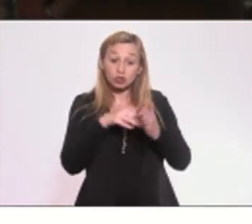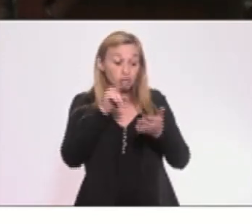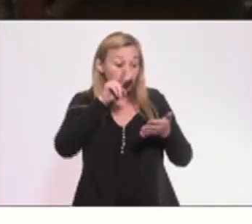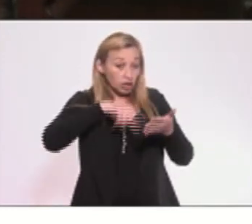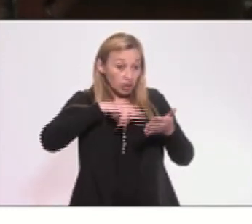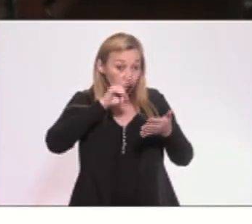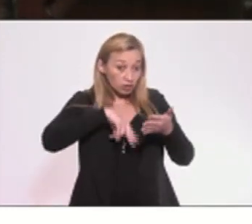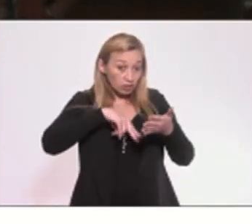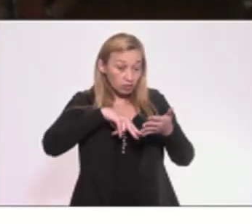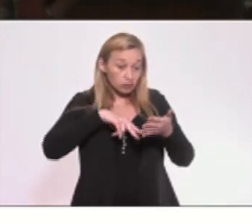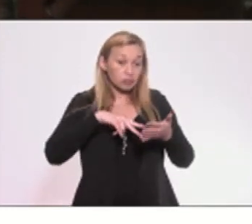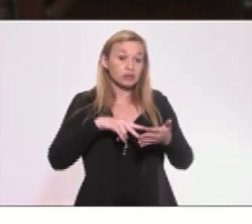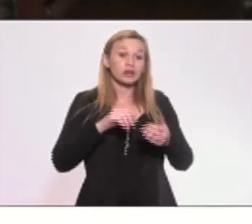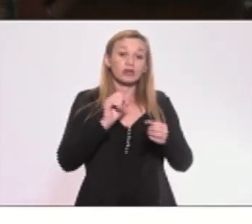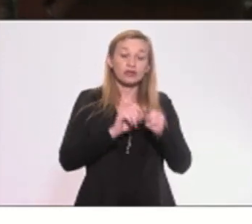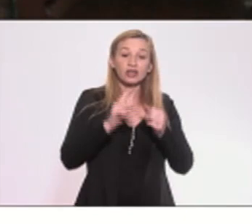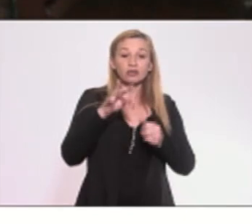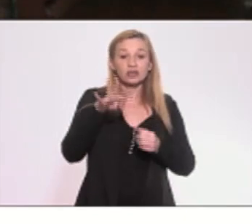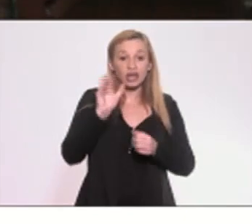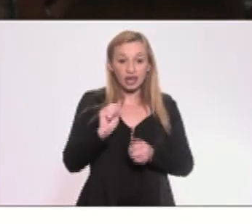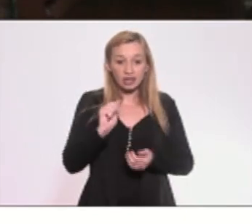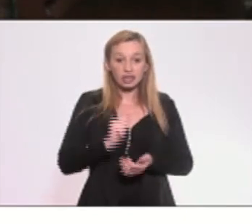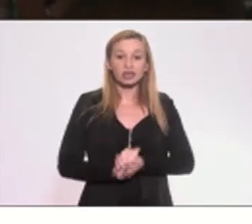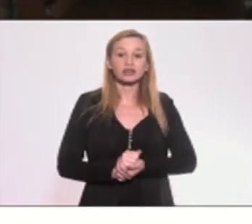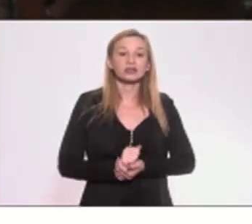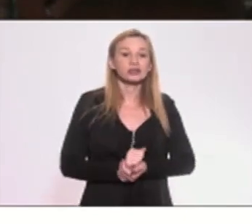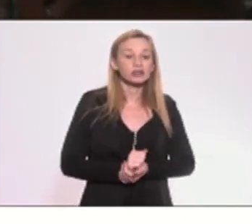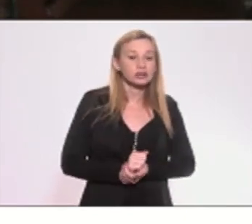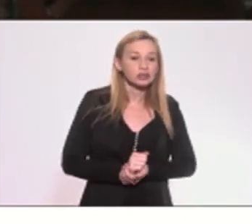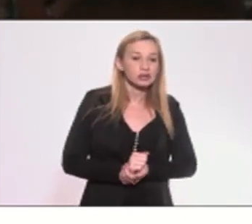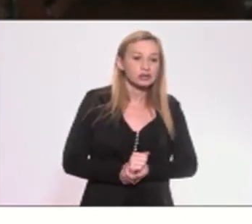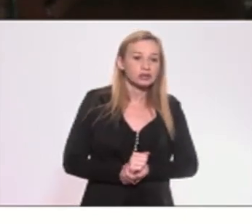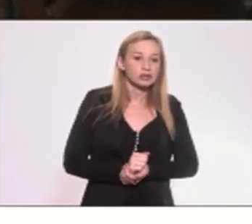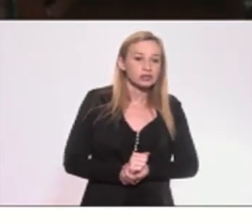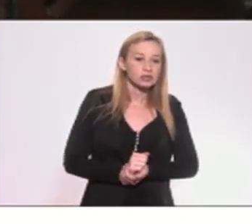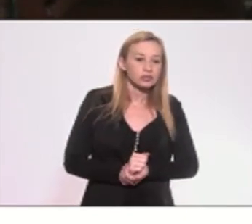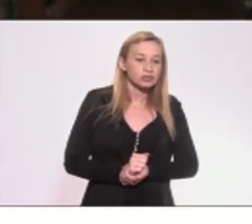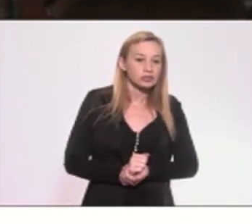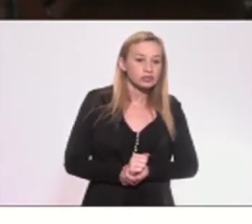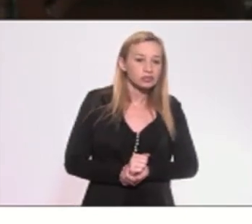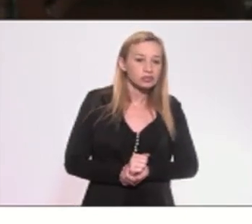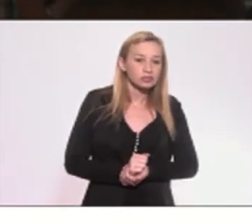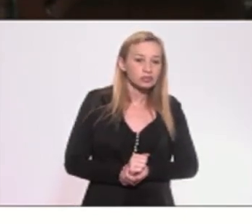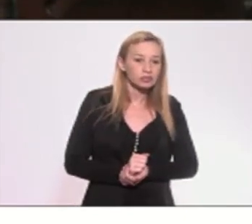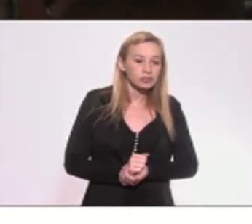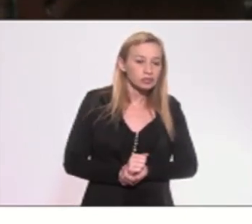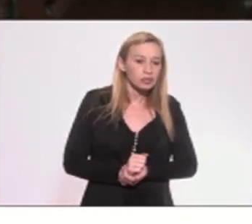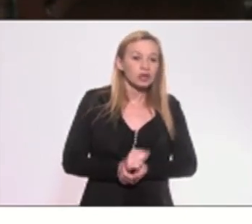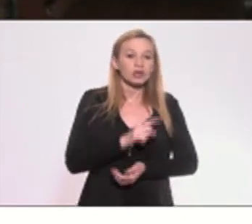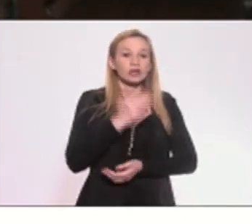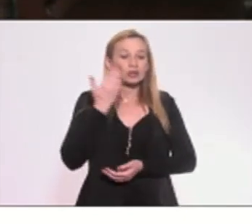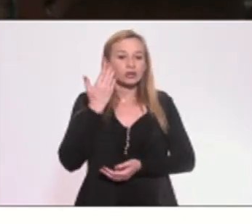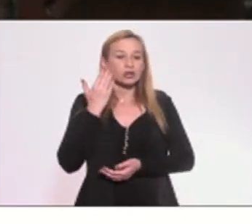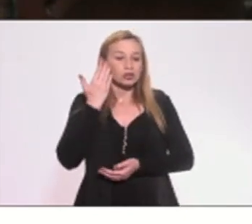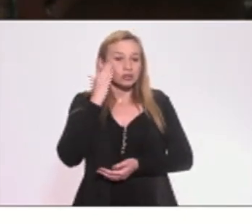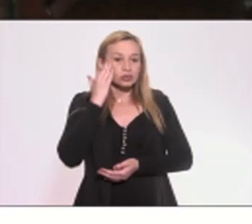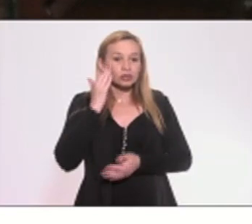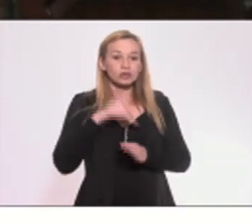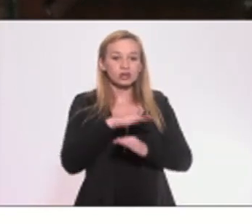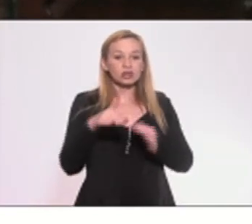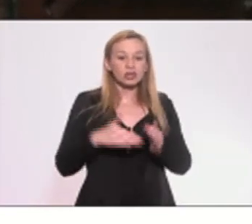com muita técnica e sem paixão política alguma, para os senhores entenderem que aqui é uma